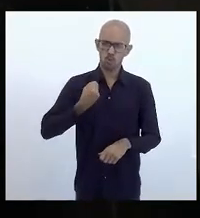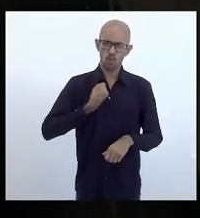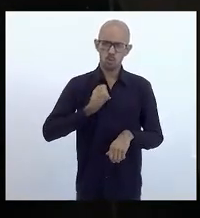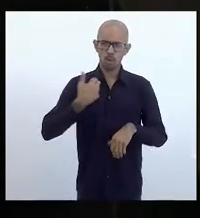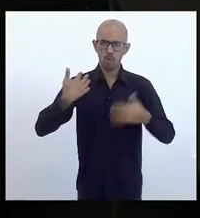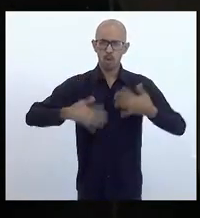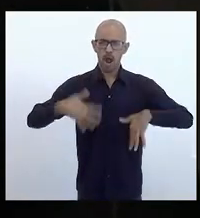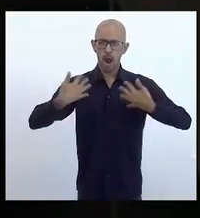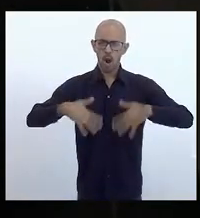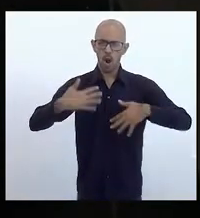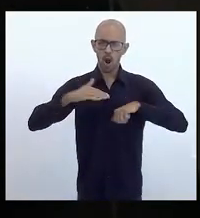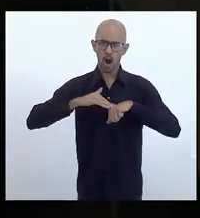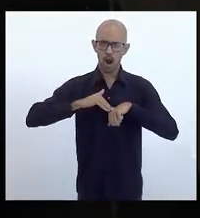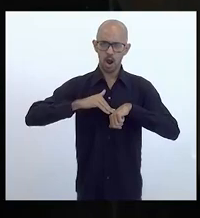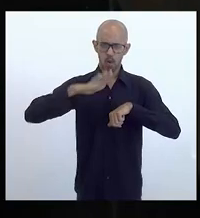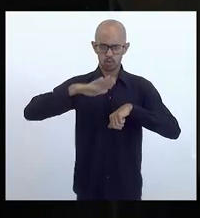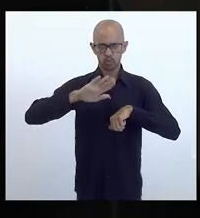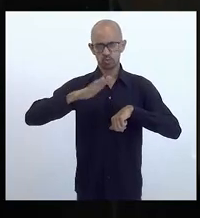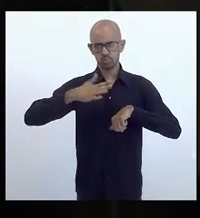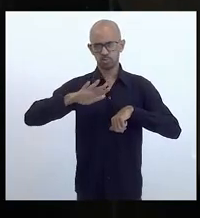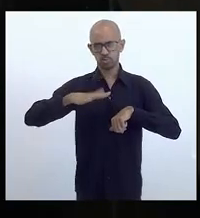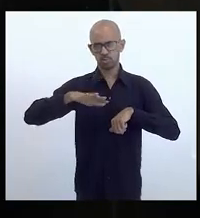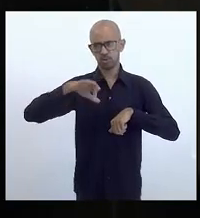ainda muito elevado, da ordem de